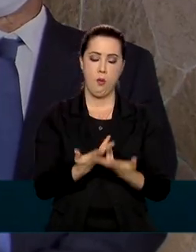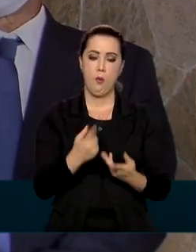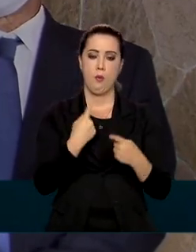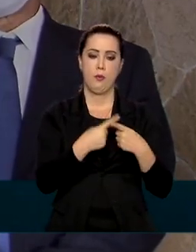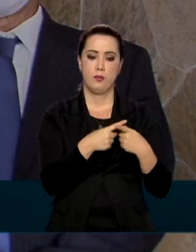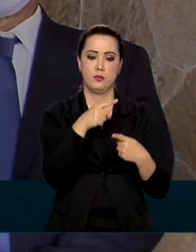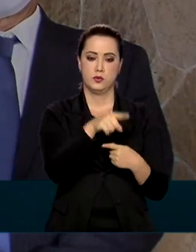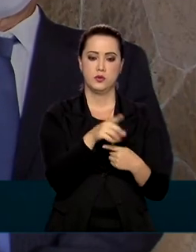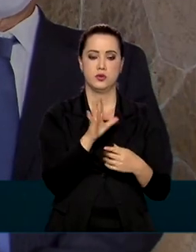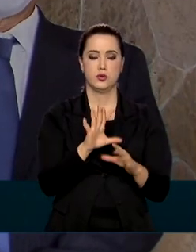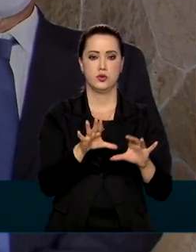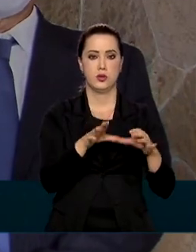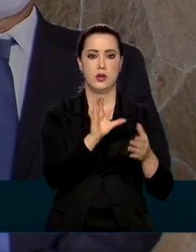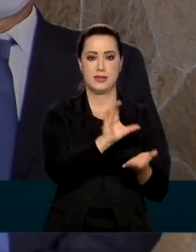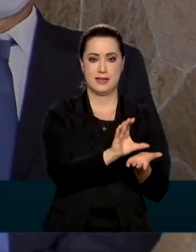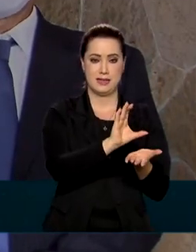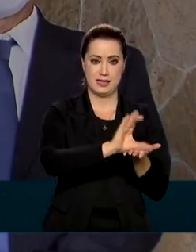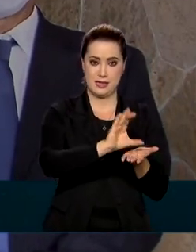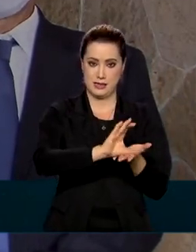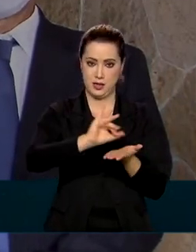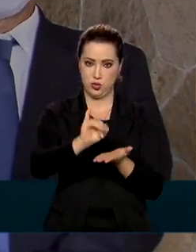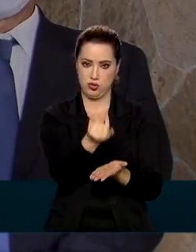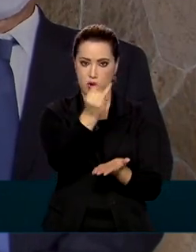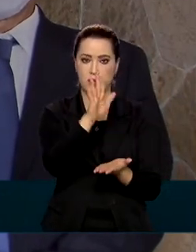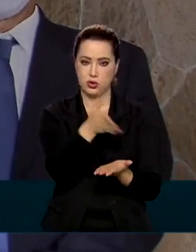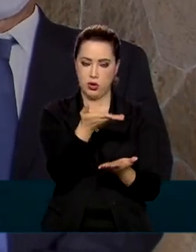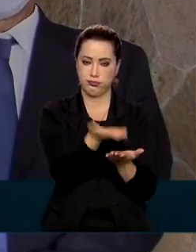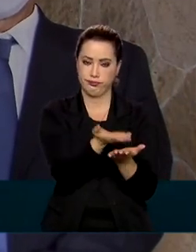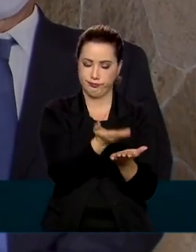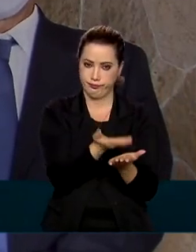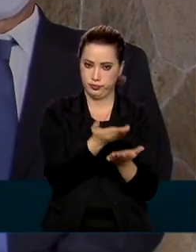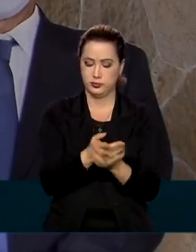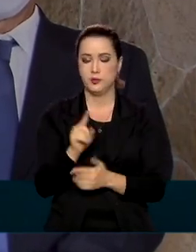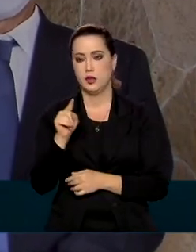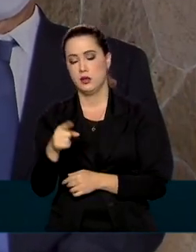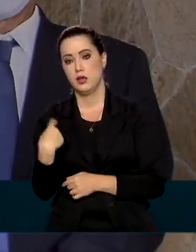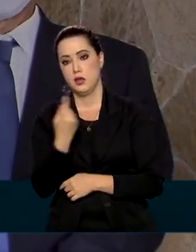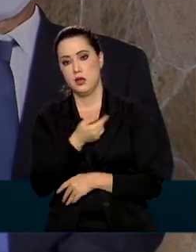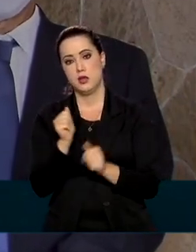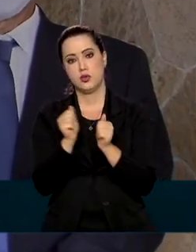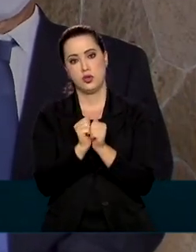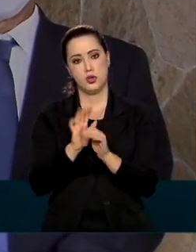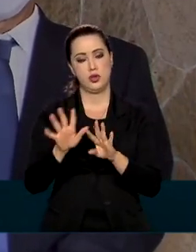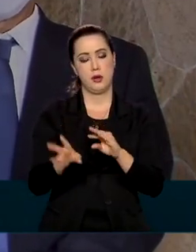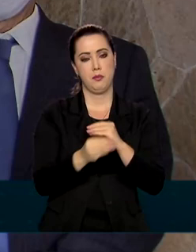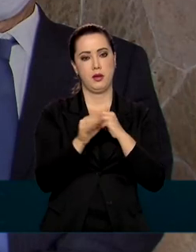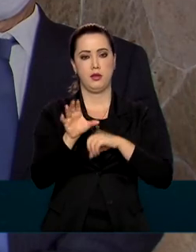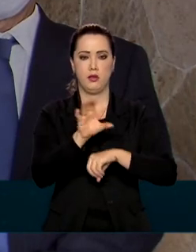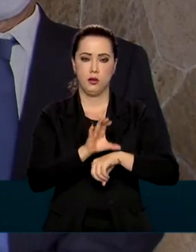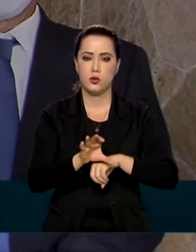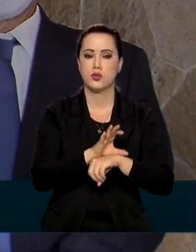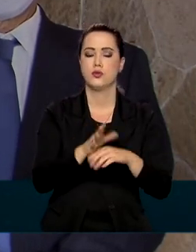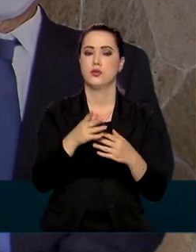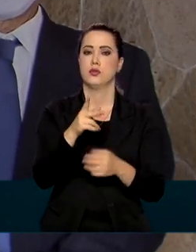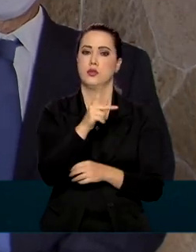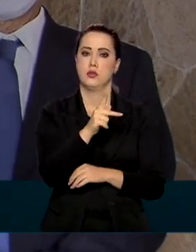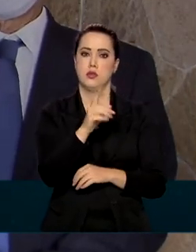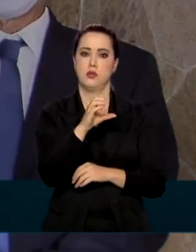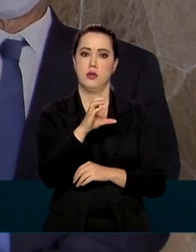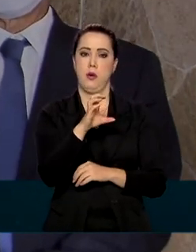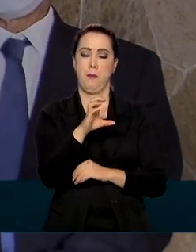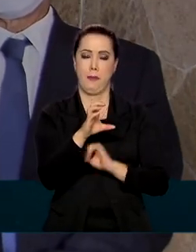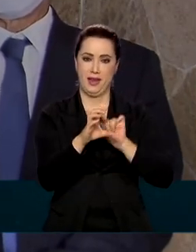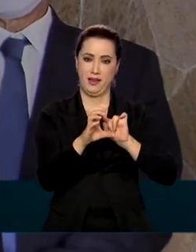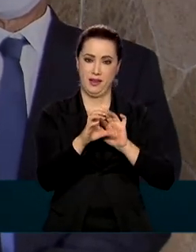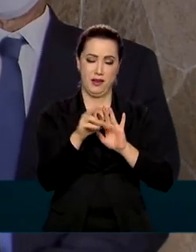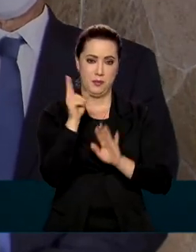à Comissão de Constituição e Justiça. E de nossa parte no Senado, as propostas de emenda à Constituição, a PEC emergencial, número 186,